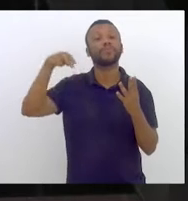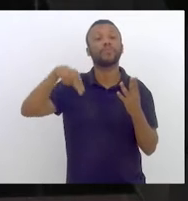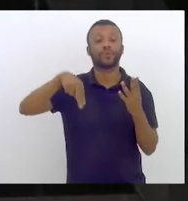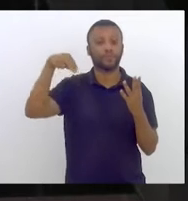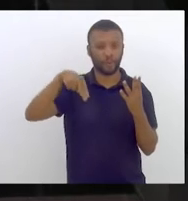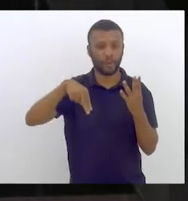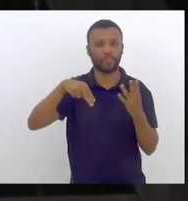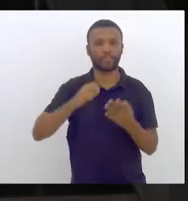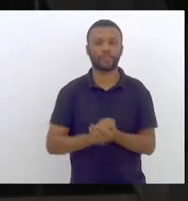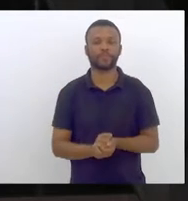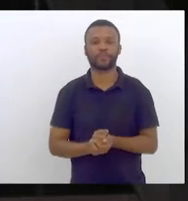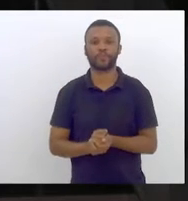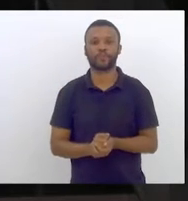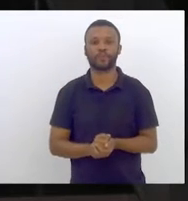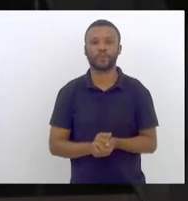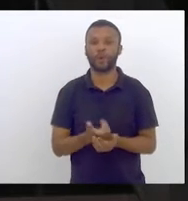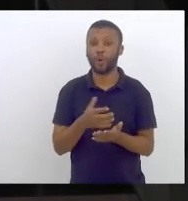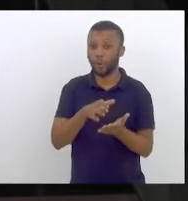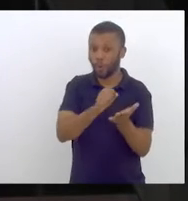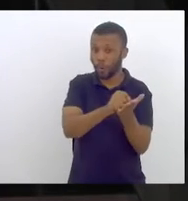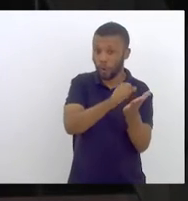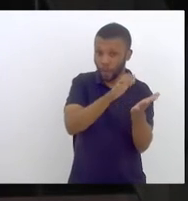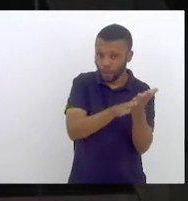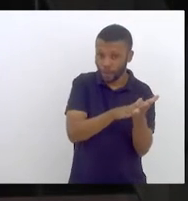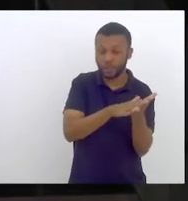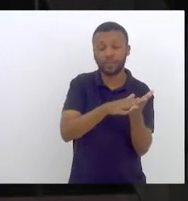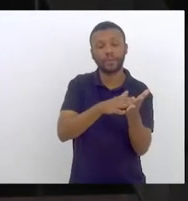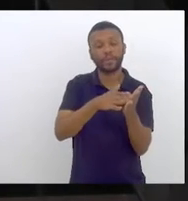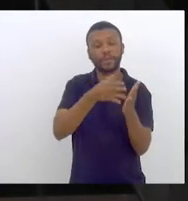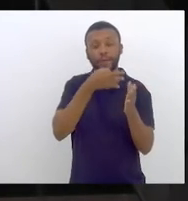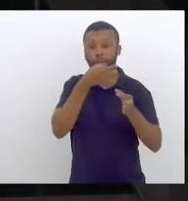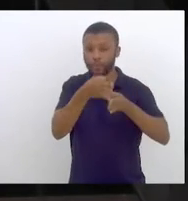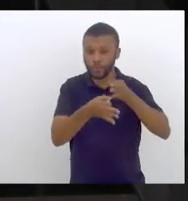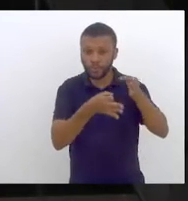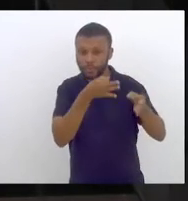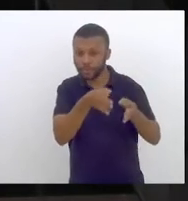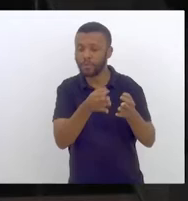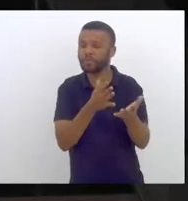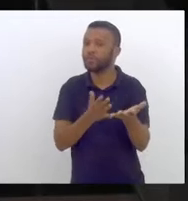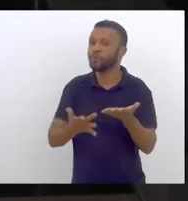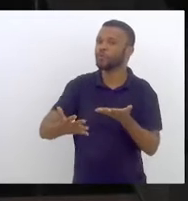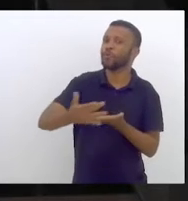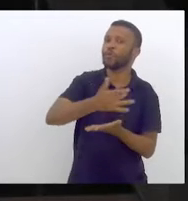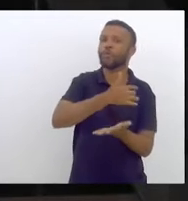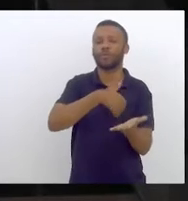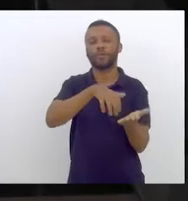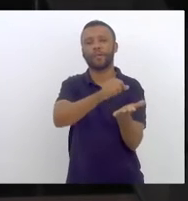O recebimento e o registro das emendas pela Comissão de Orçamento se dará pelo